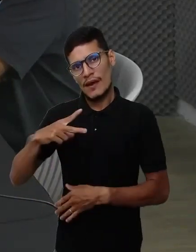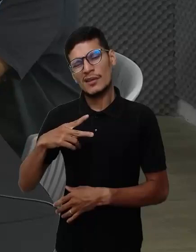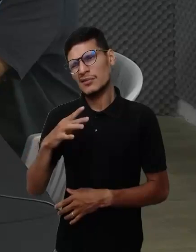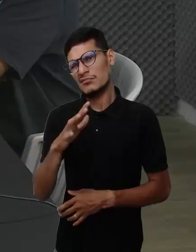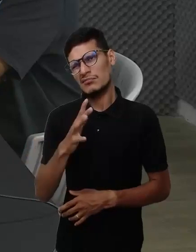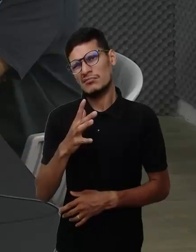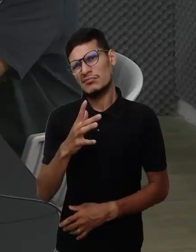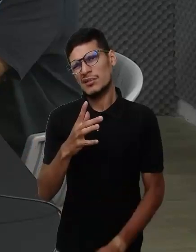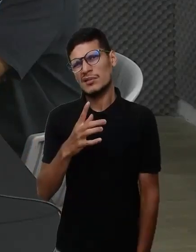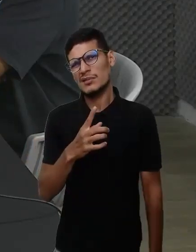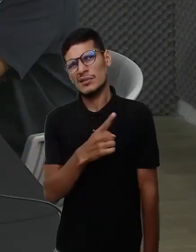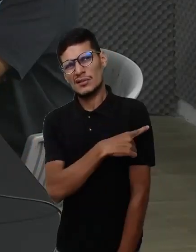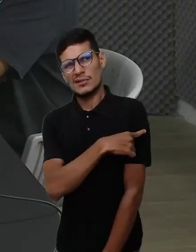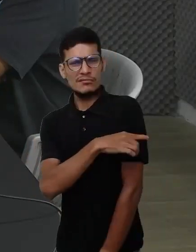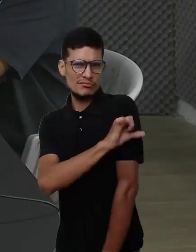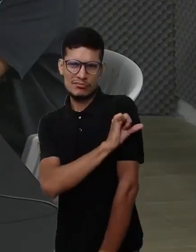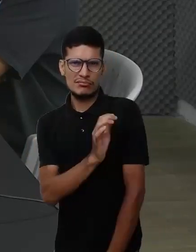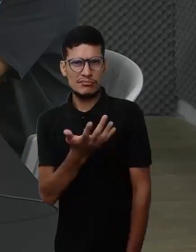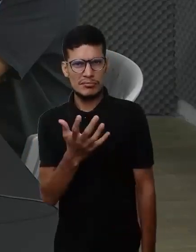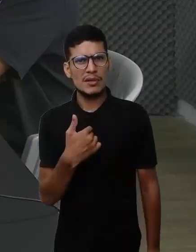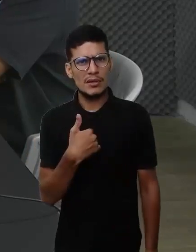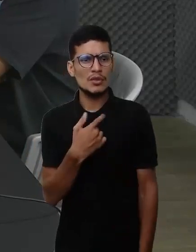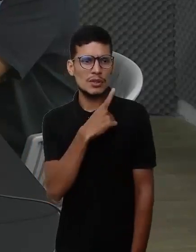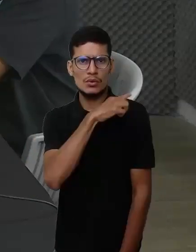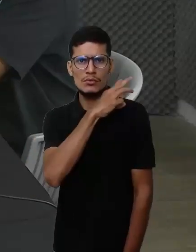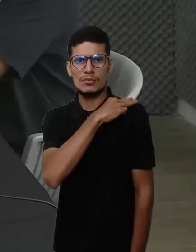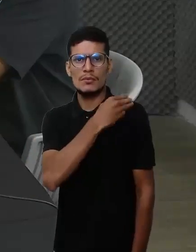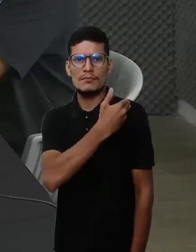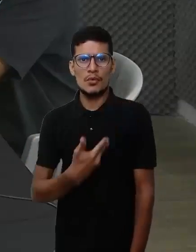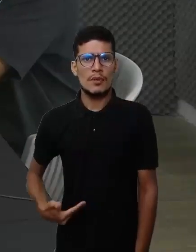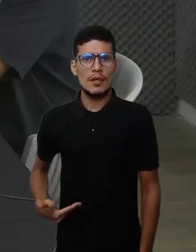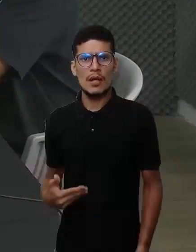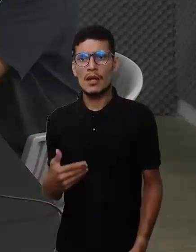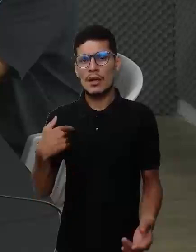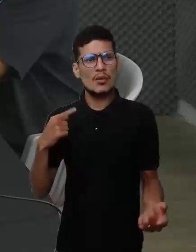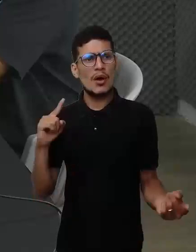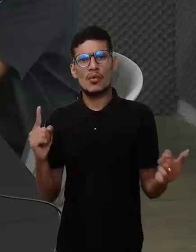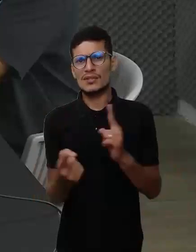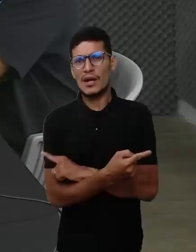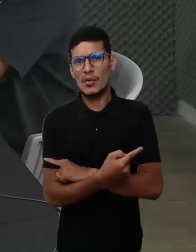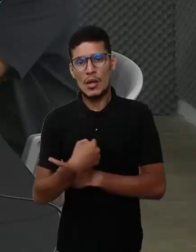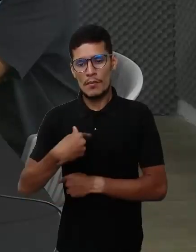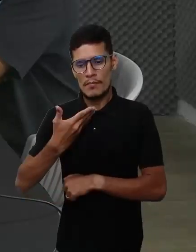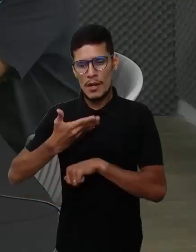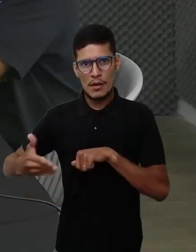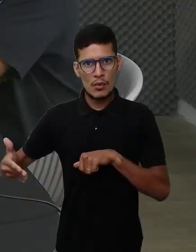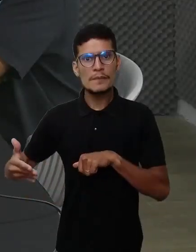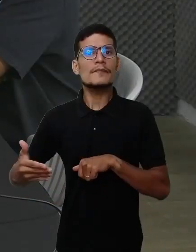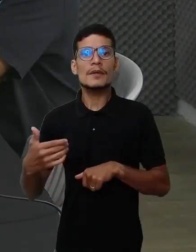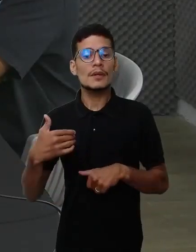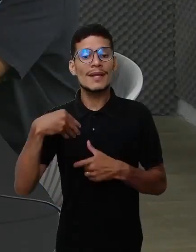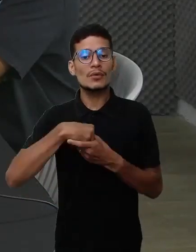ensino fundamental. Fiz o ensino médio na escola pública. Tive uma experiência ao contrário da sua. Por ser branco, eu, na minha